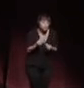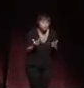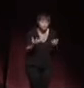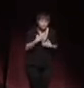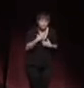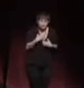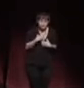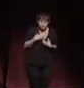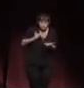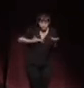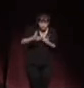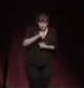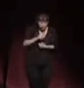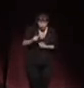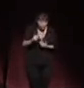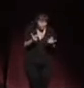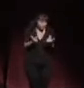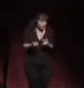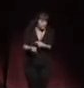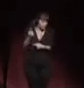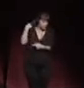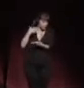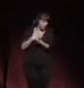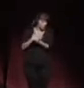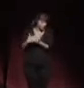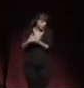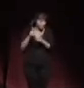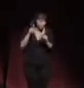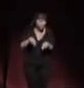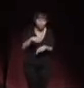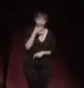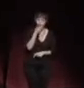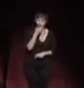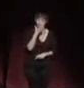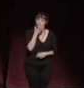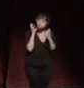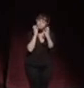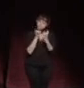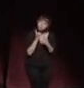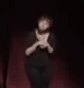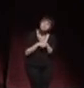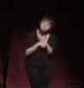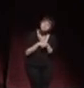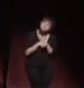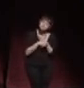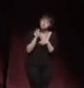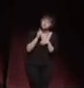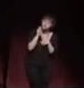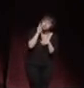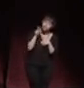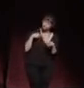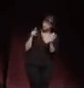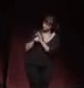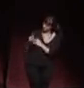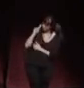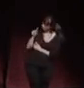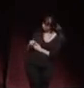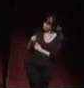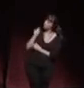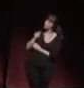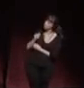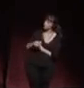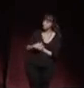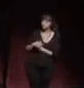ouvimos no início. E o homem estava fascinado e eu perguntei para ele o que ele estava observando e ele falou: eu